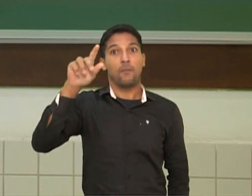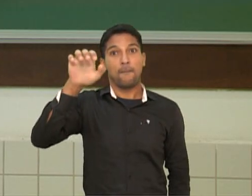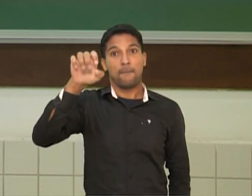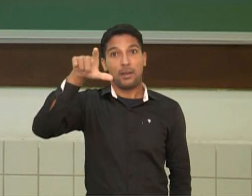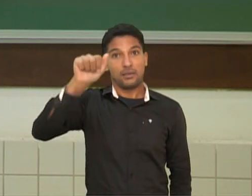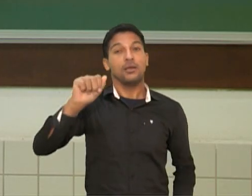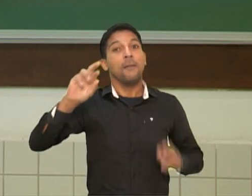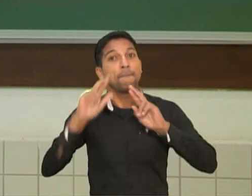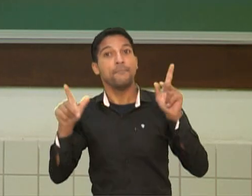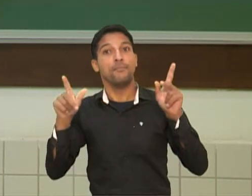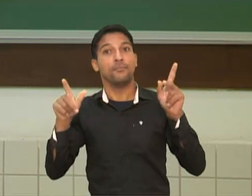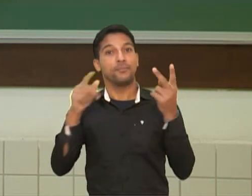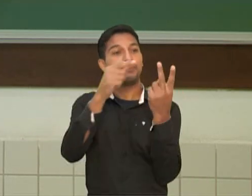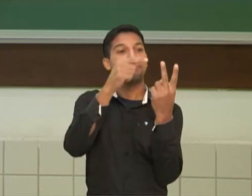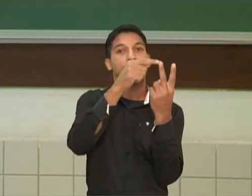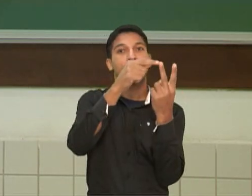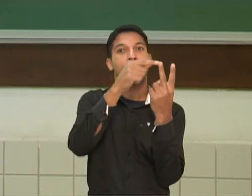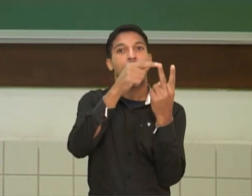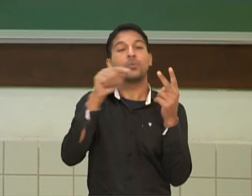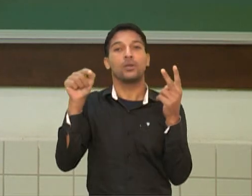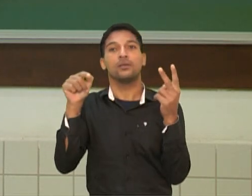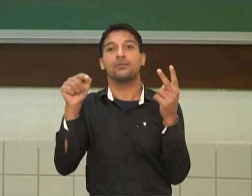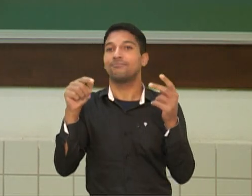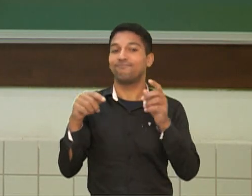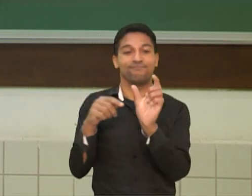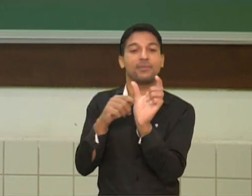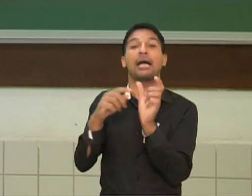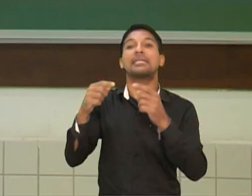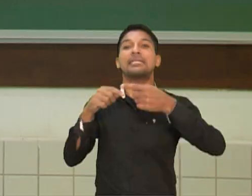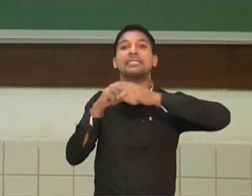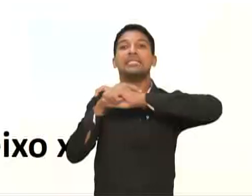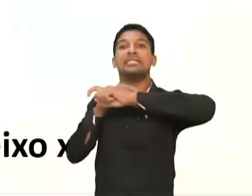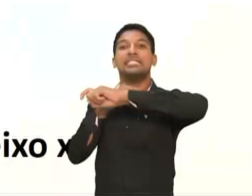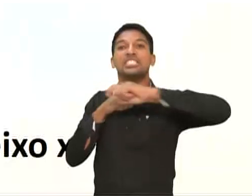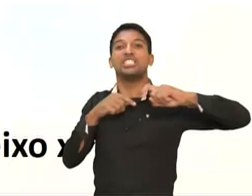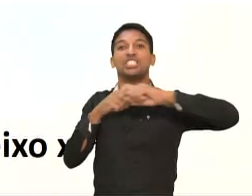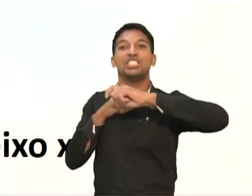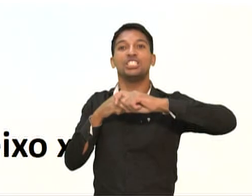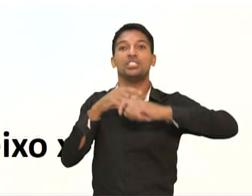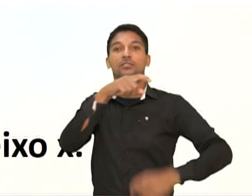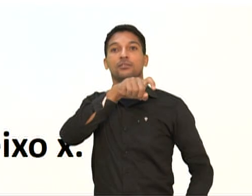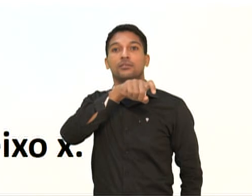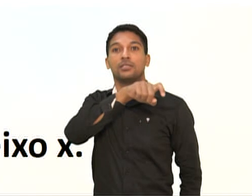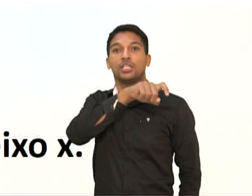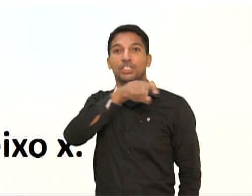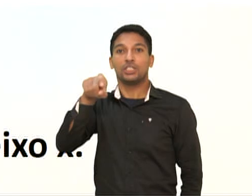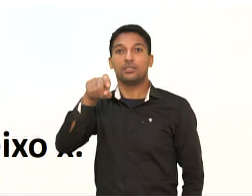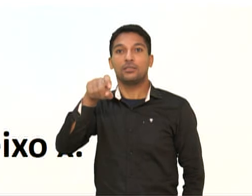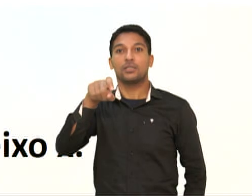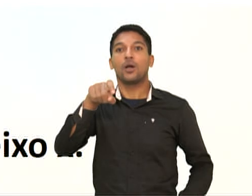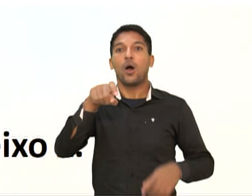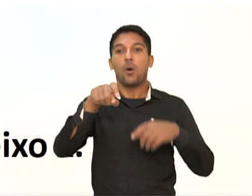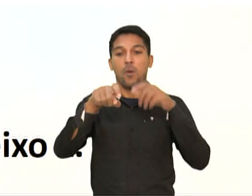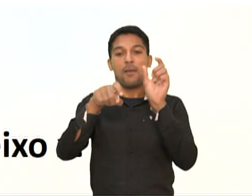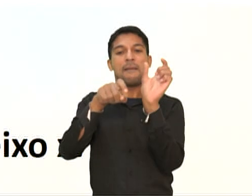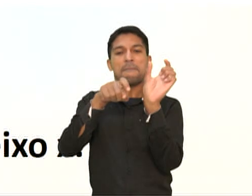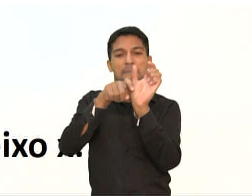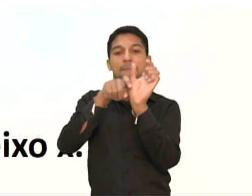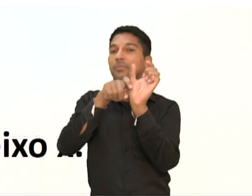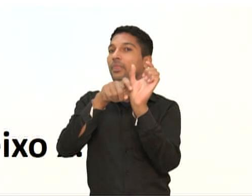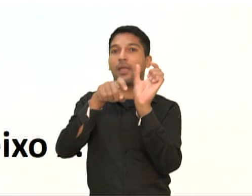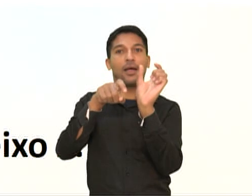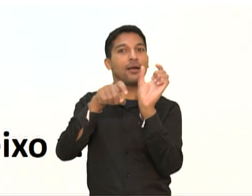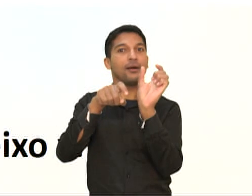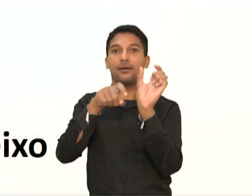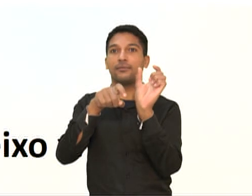o resultado é complexo, não vai interceptar o eixo X. Por que não, professora? A nota enorme lá. Não